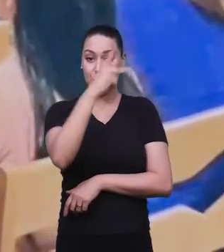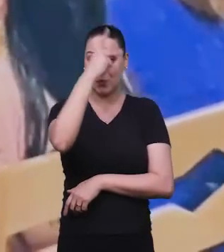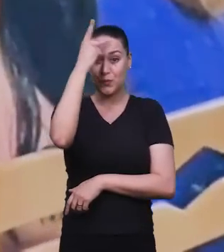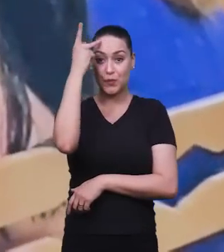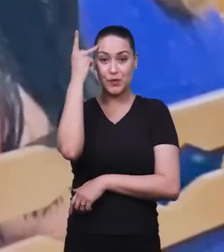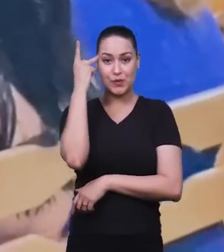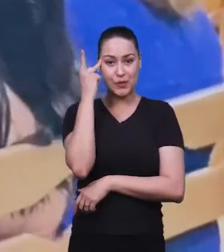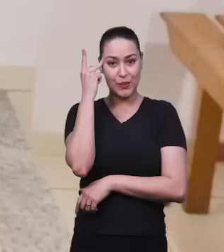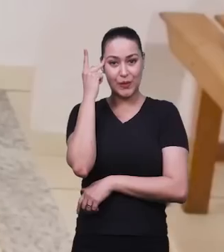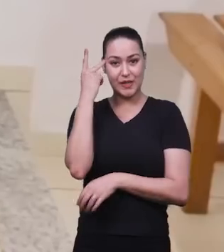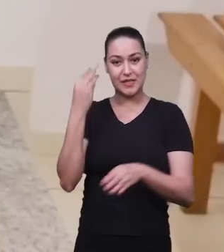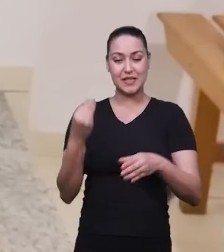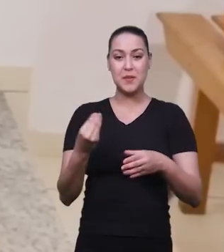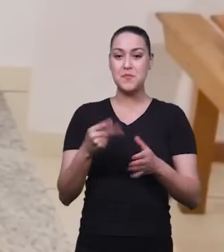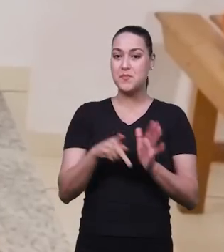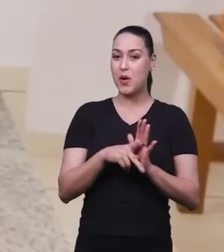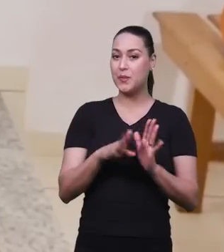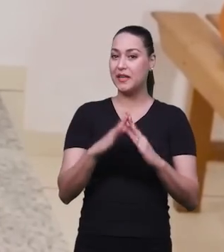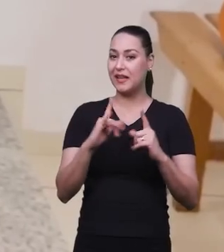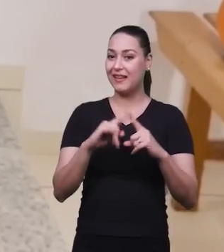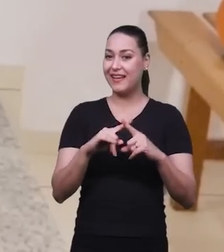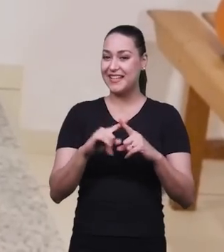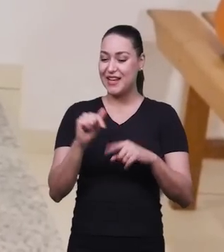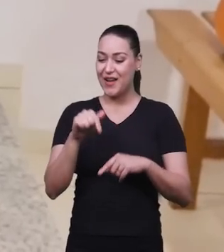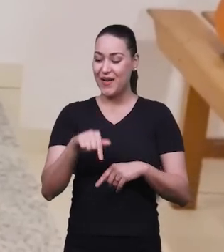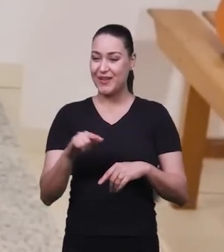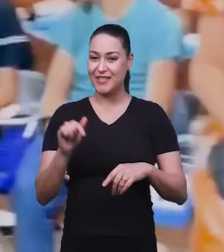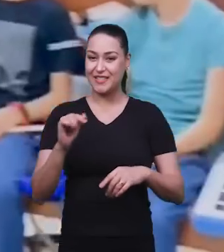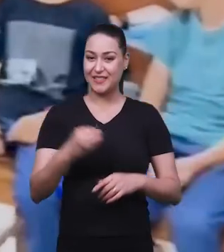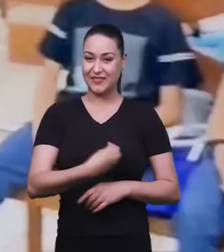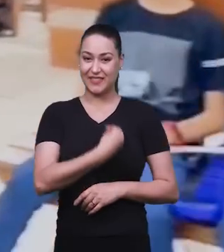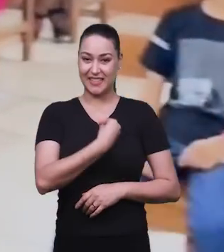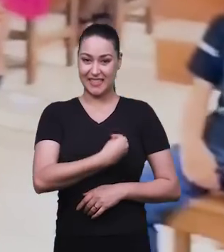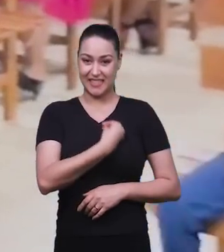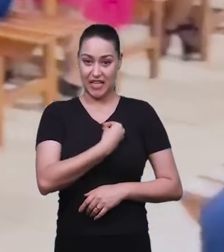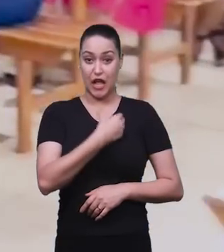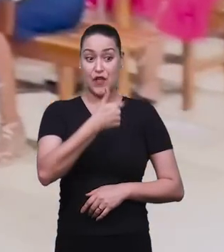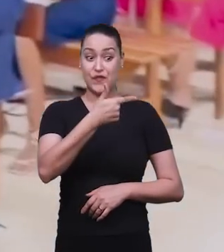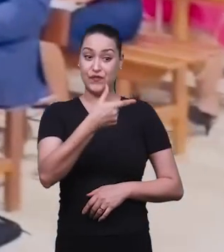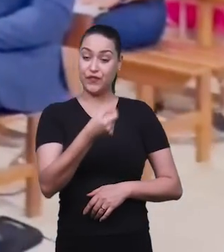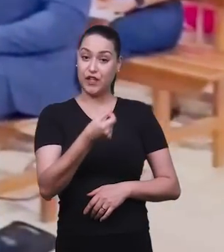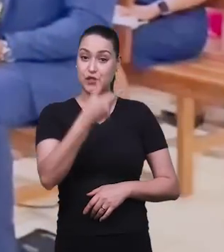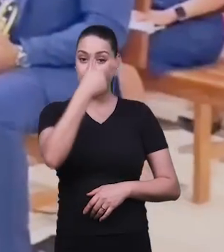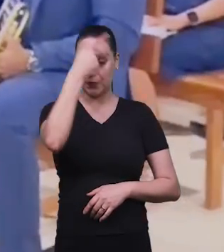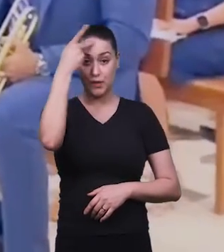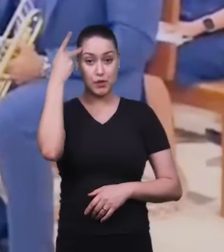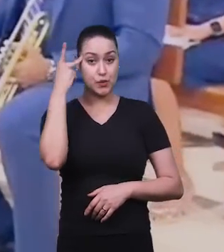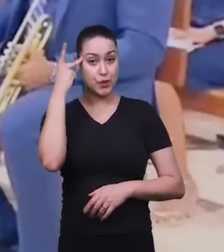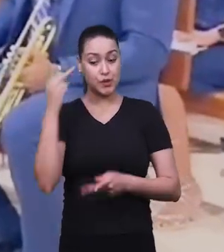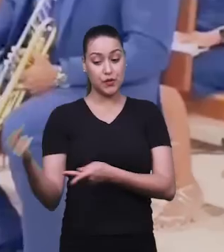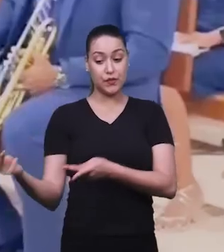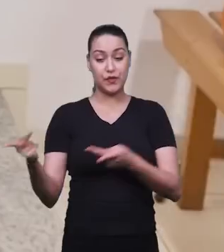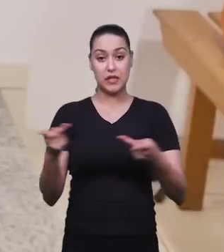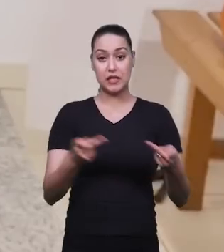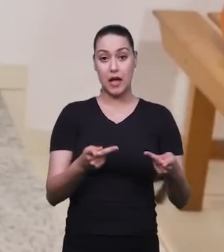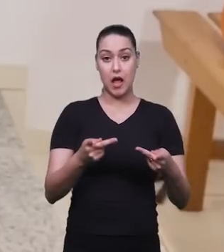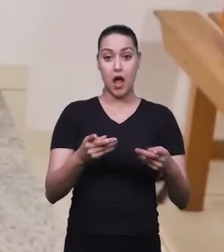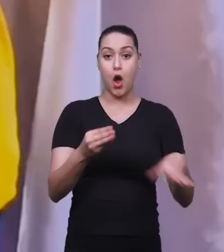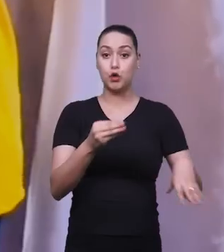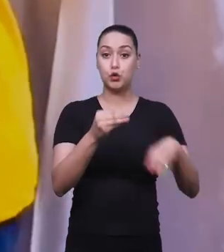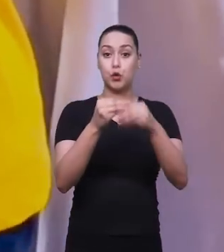que vieram hoje festejar, e tivemos um número de 20 visitantes, um total